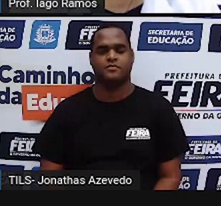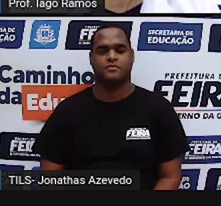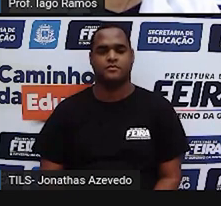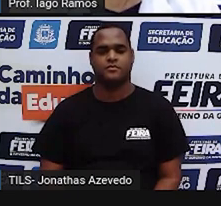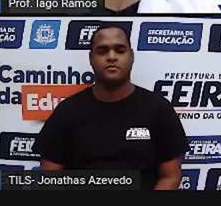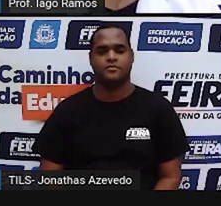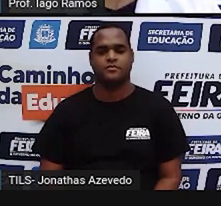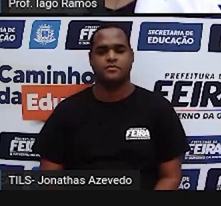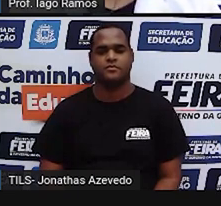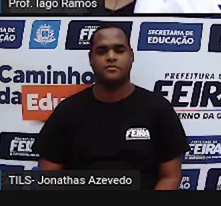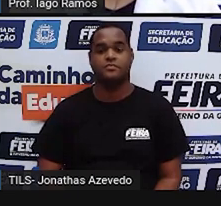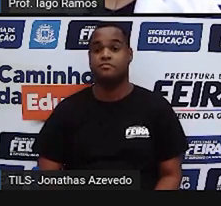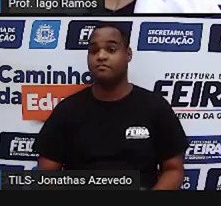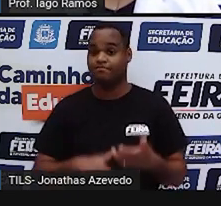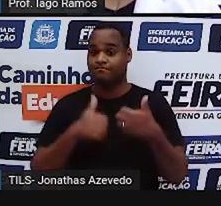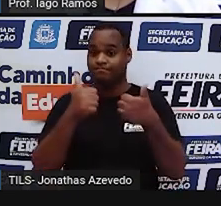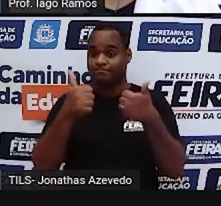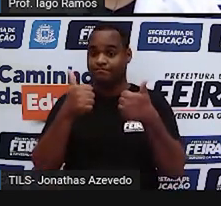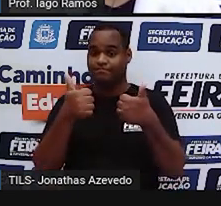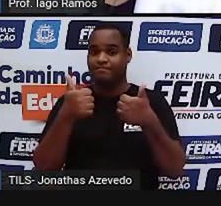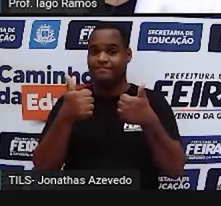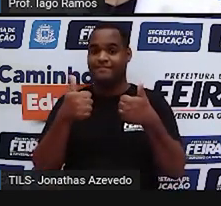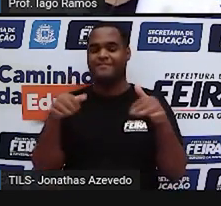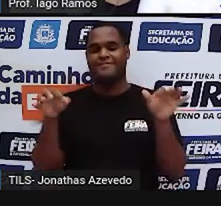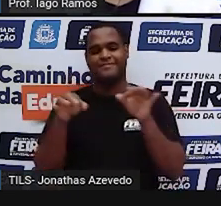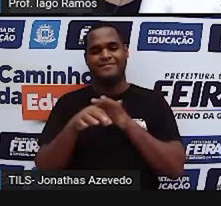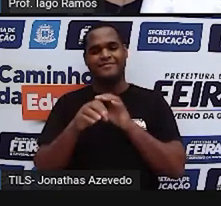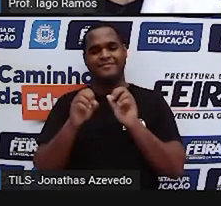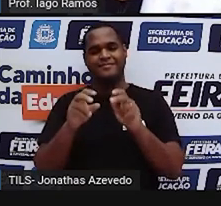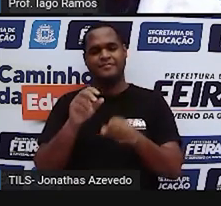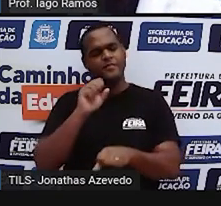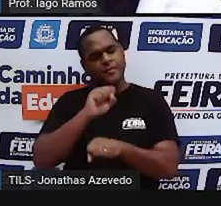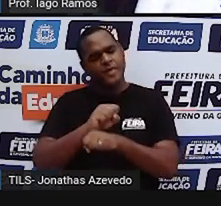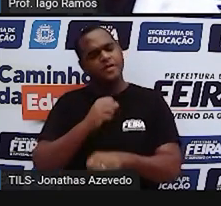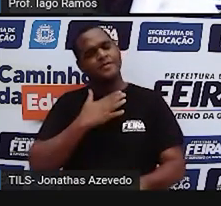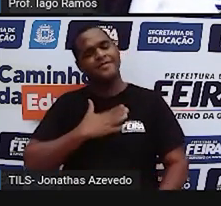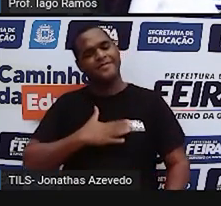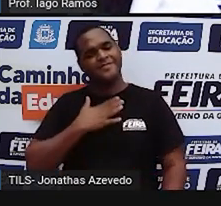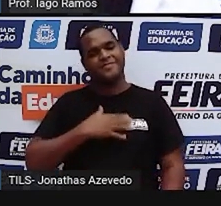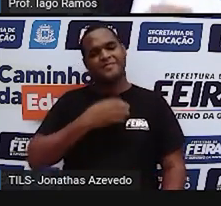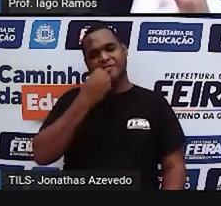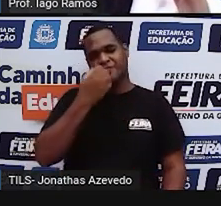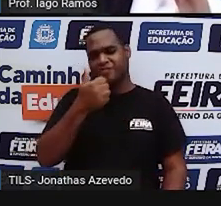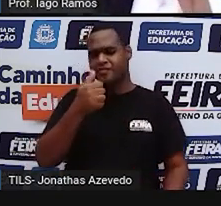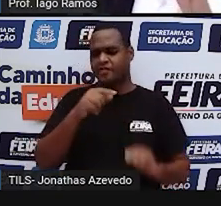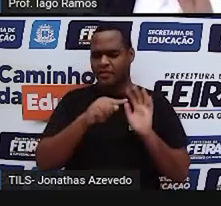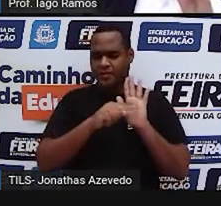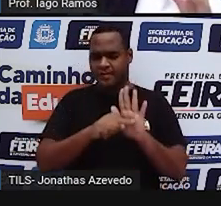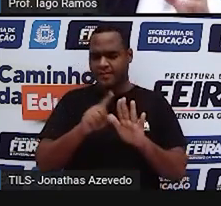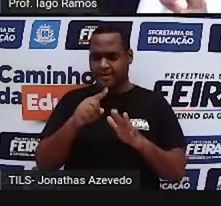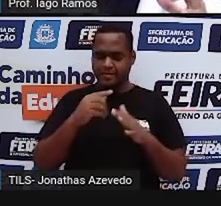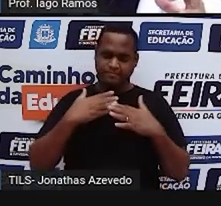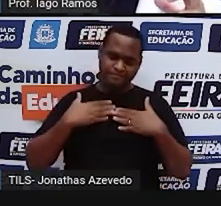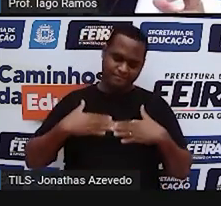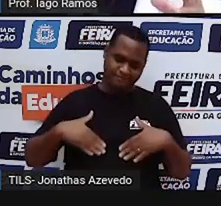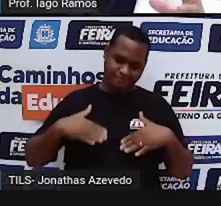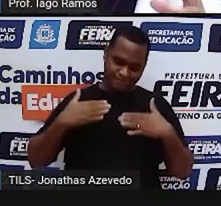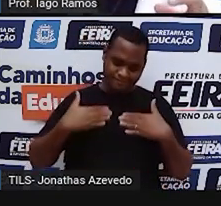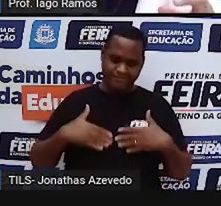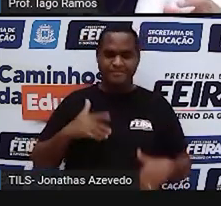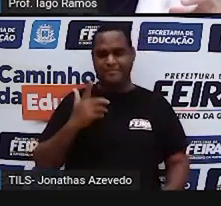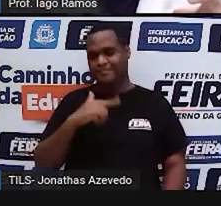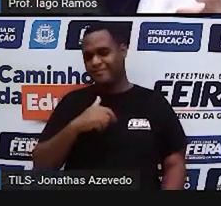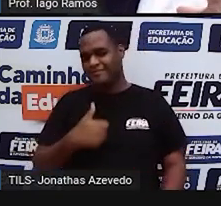e Prontinho eu ia essa pausa é bacana né porque essa pausa ajuda a gente desacelerar um